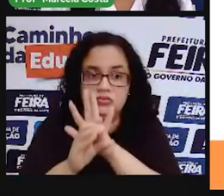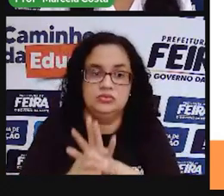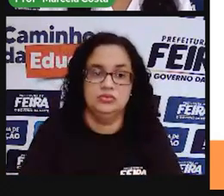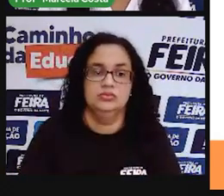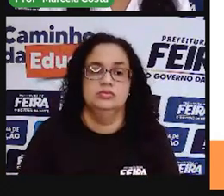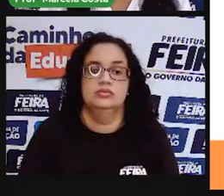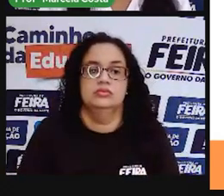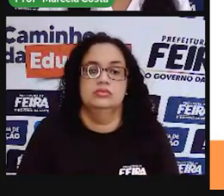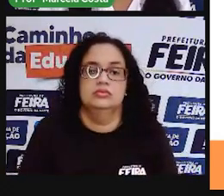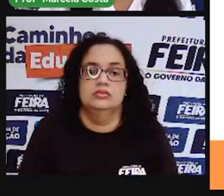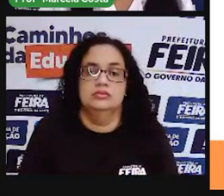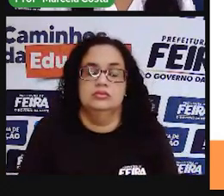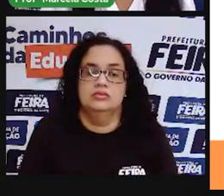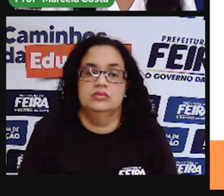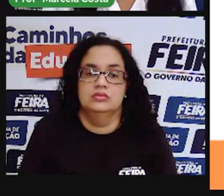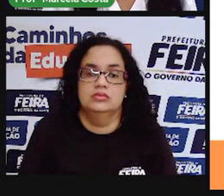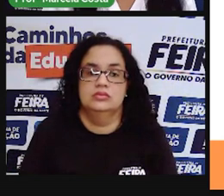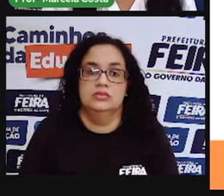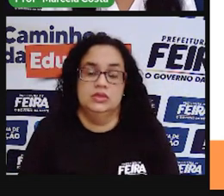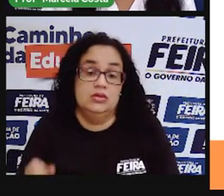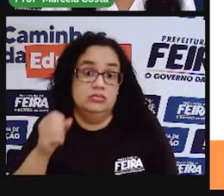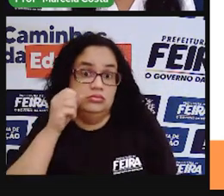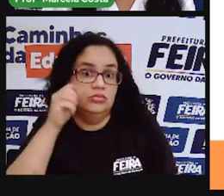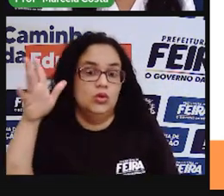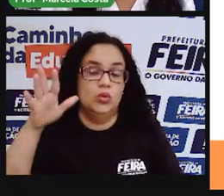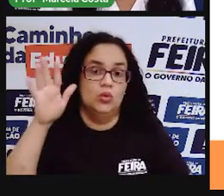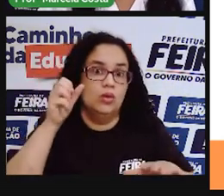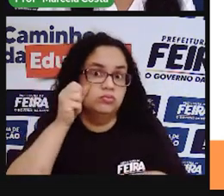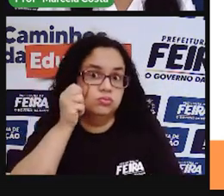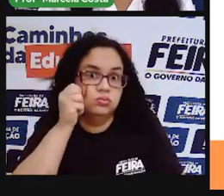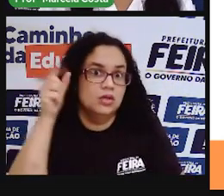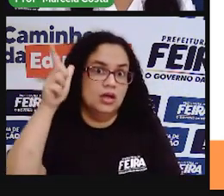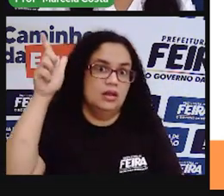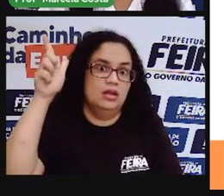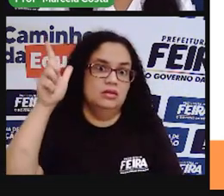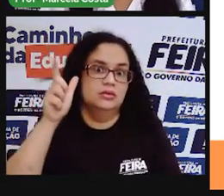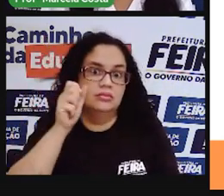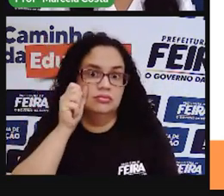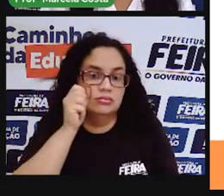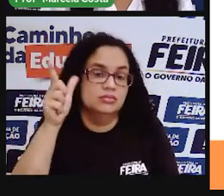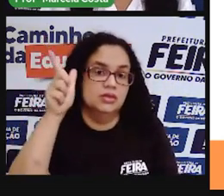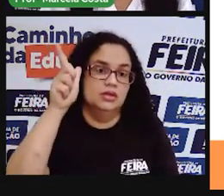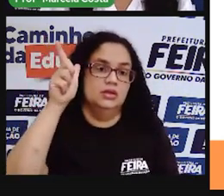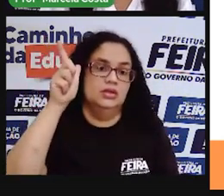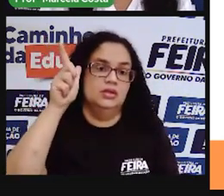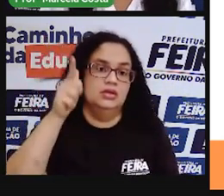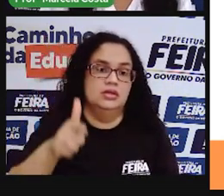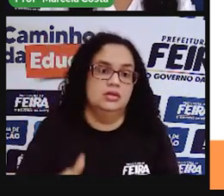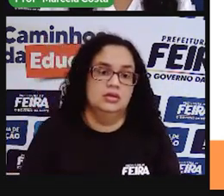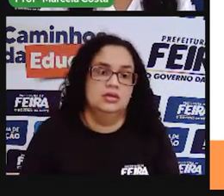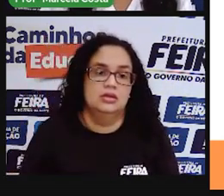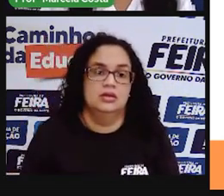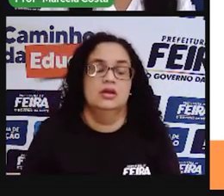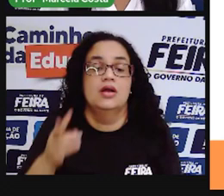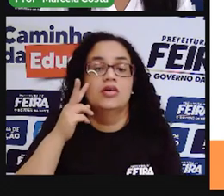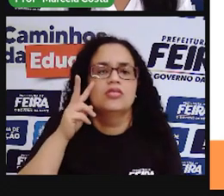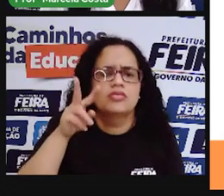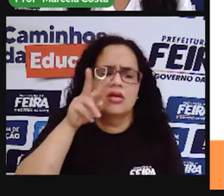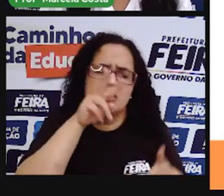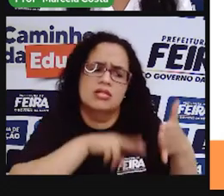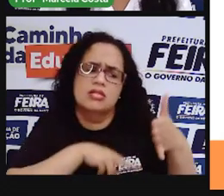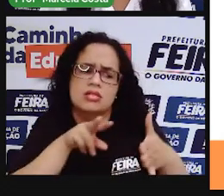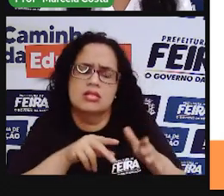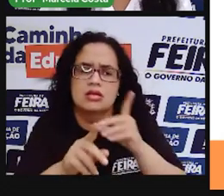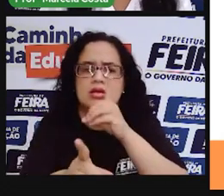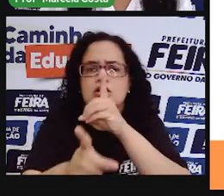o de risco de choque, e esse outro aqui, ó, de alerta, você, quando vê eles, tem